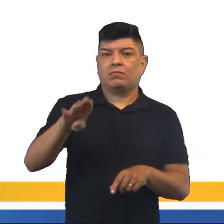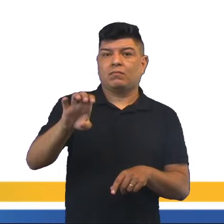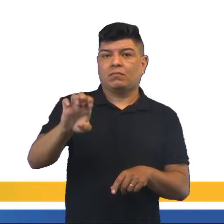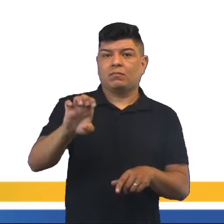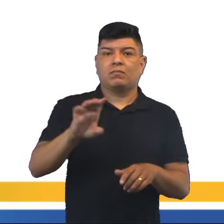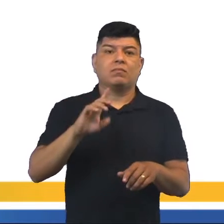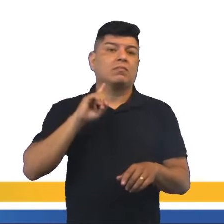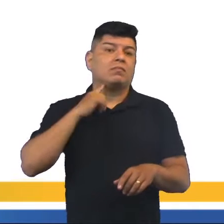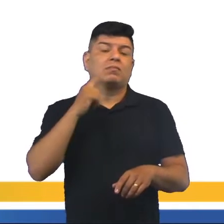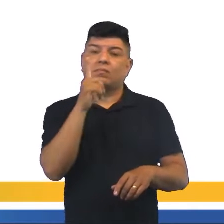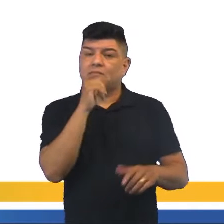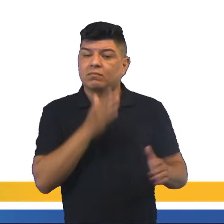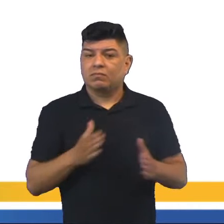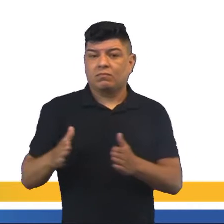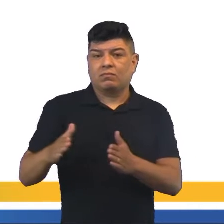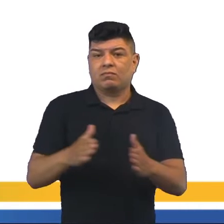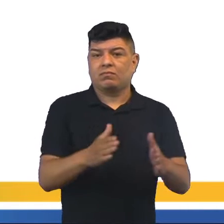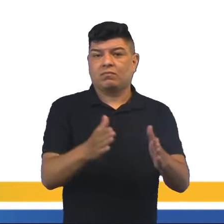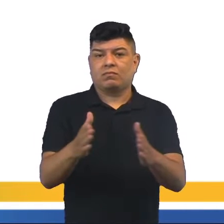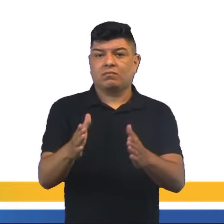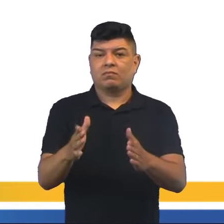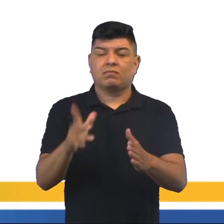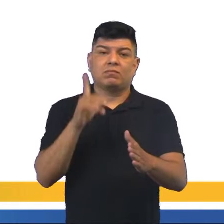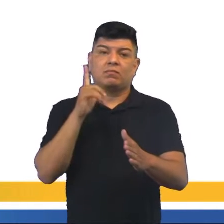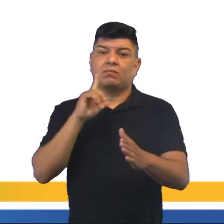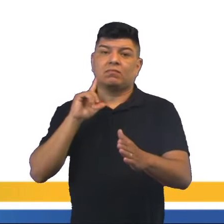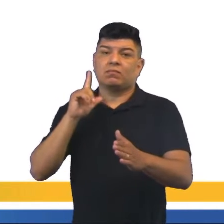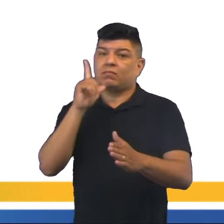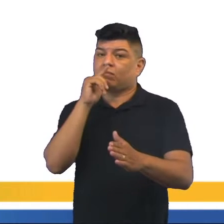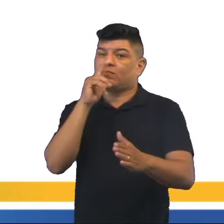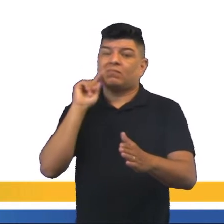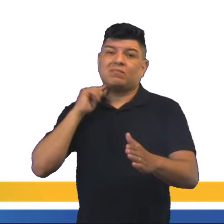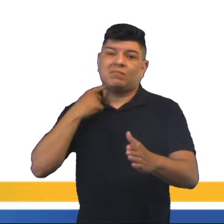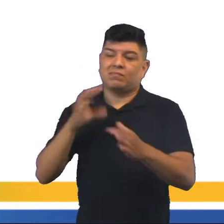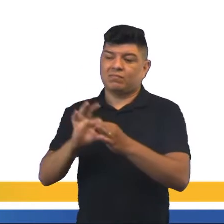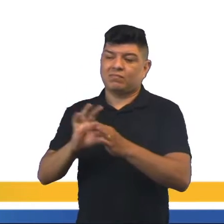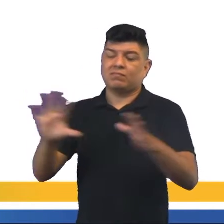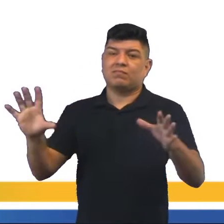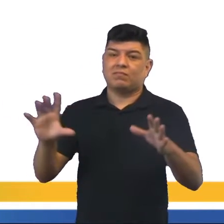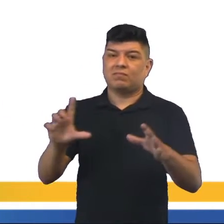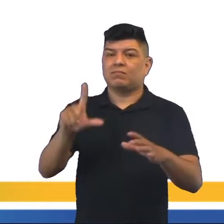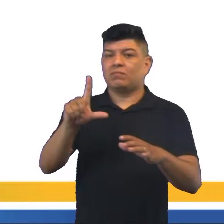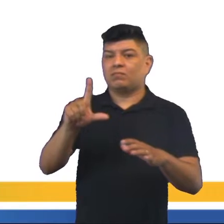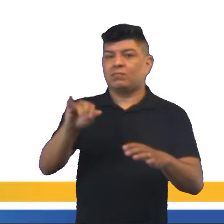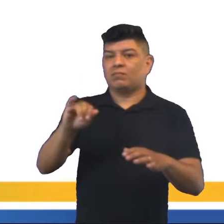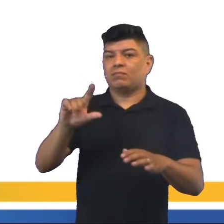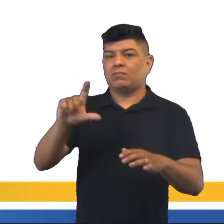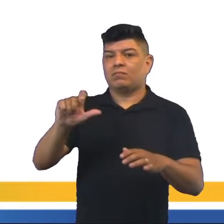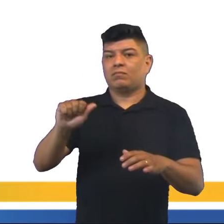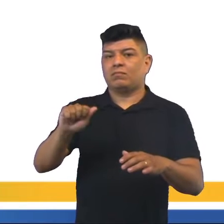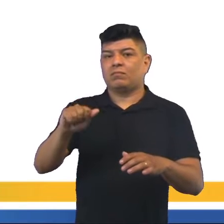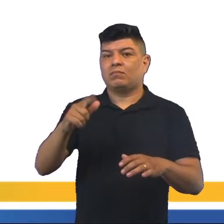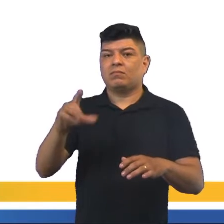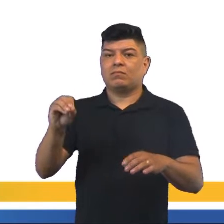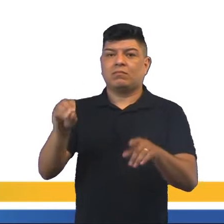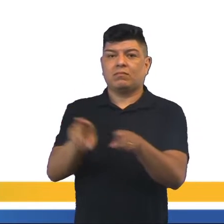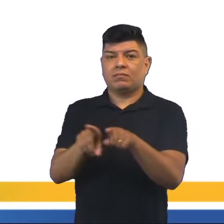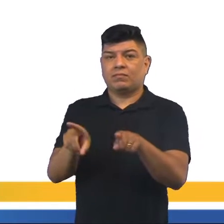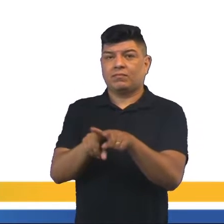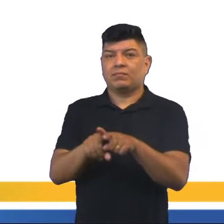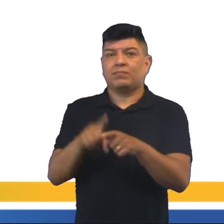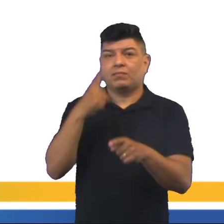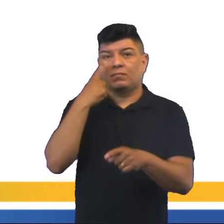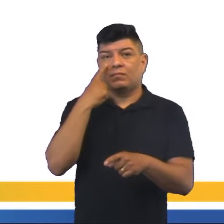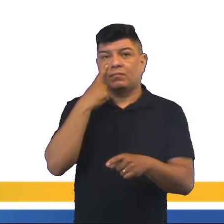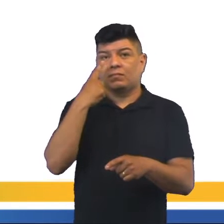são contaminadas por esgotos que são lançados e lixos também que são lançados, conforme vocês estão vendo aí na imagem. Nós vamos